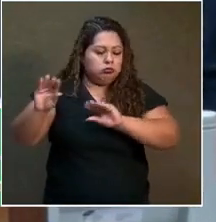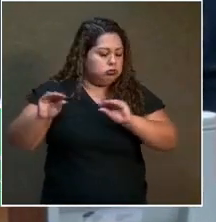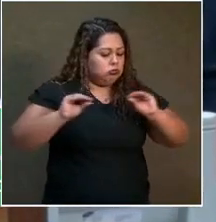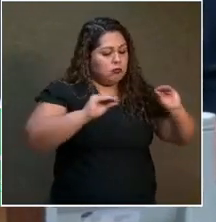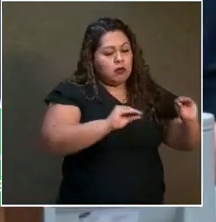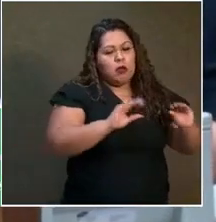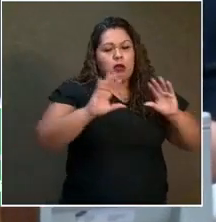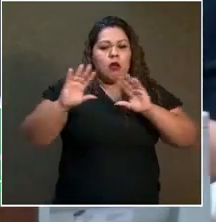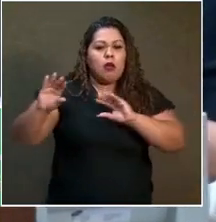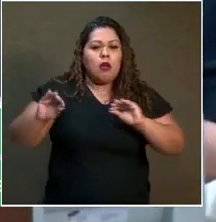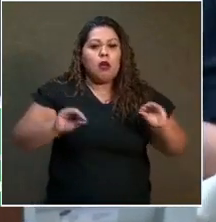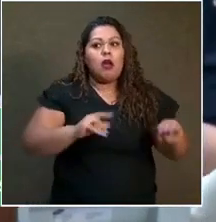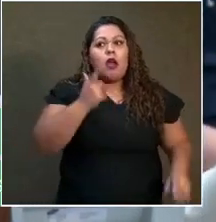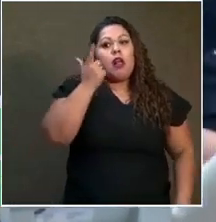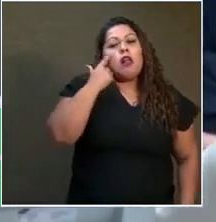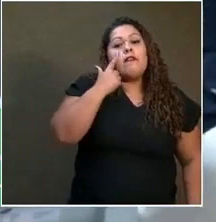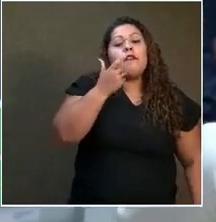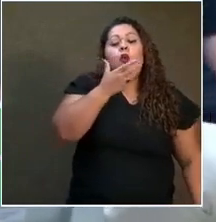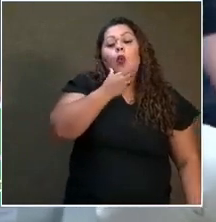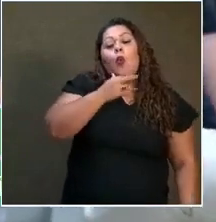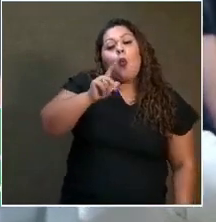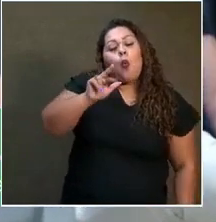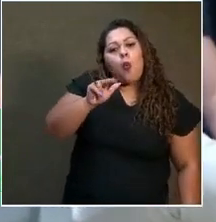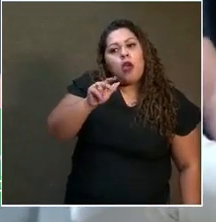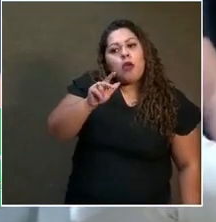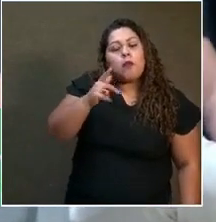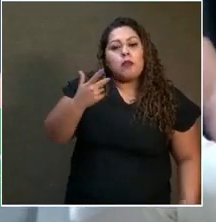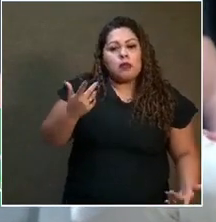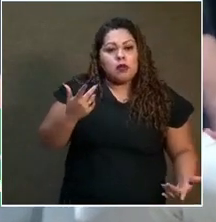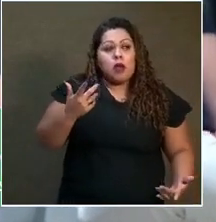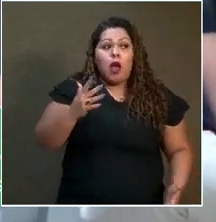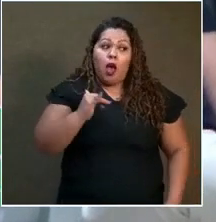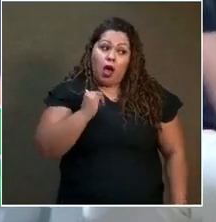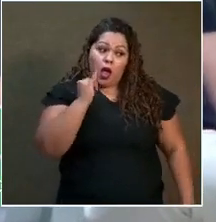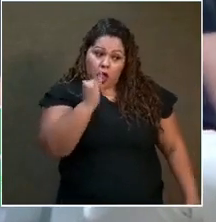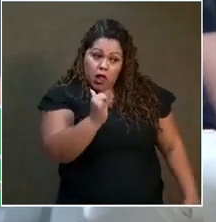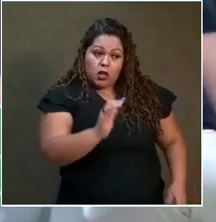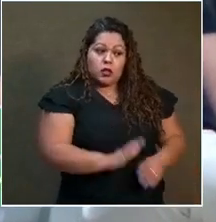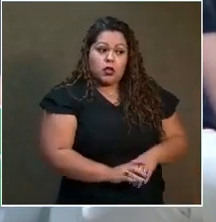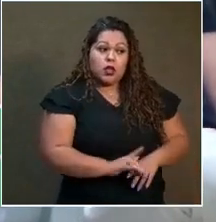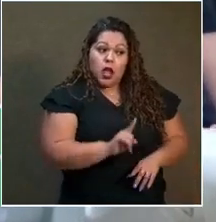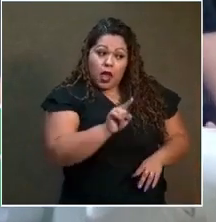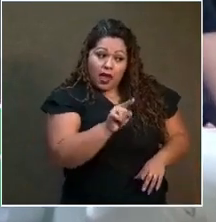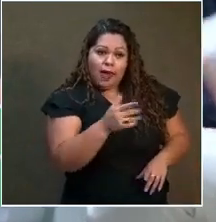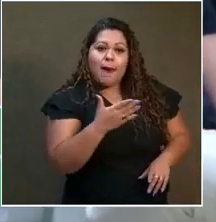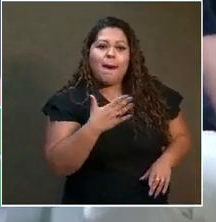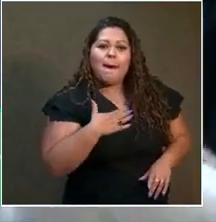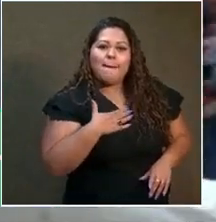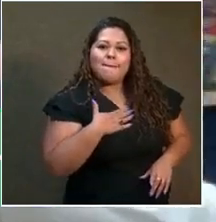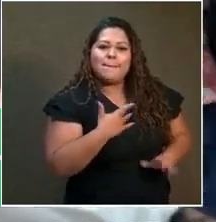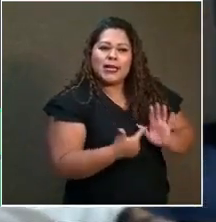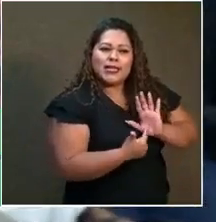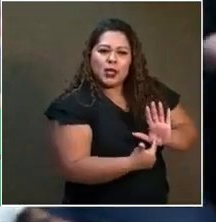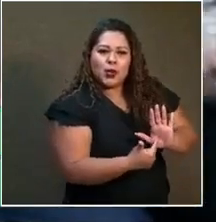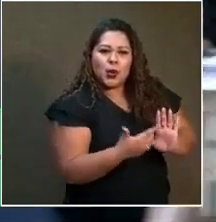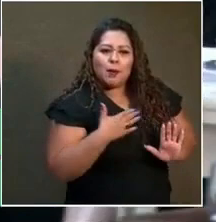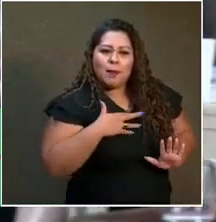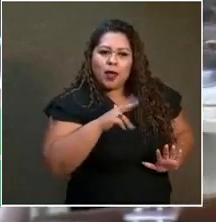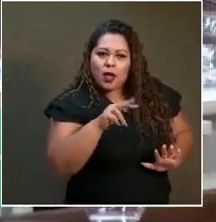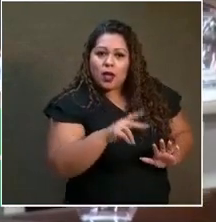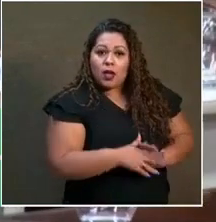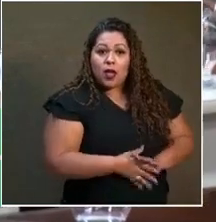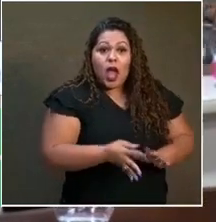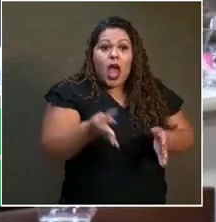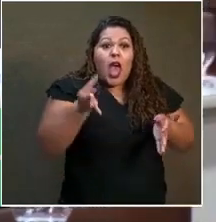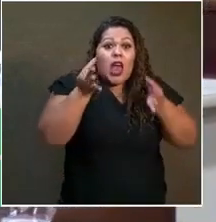Ocasião em que viu um irmão dele e Cássio disse, olha, esse é meu irmão. Essa testemunha é